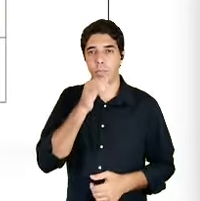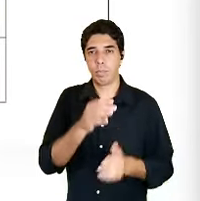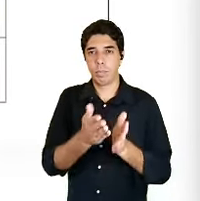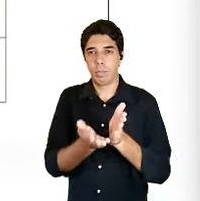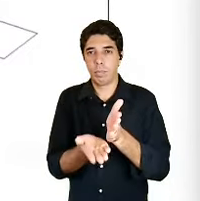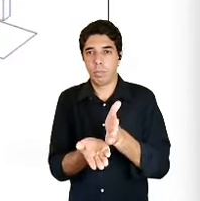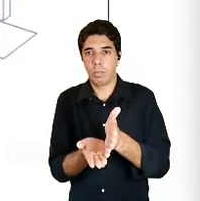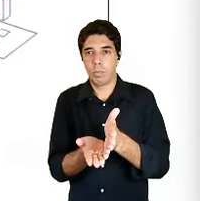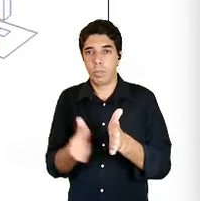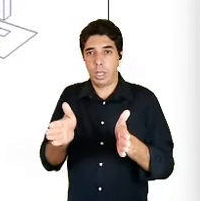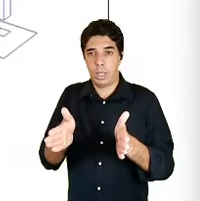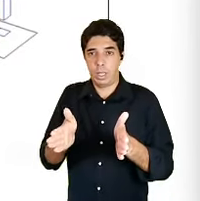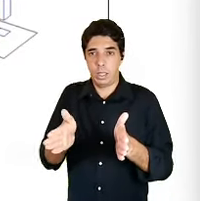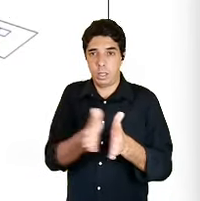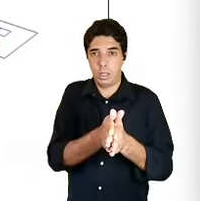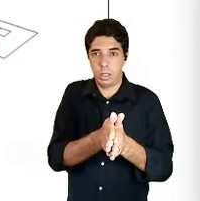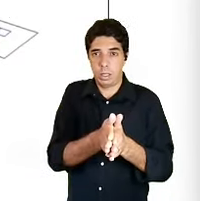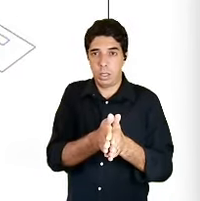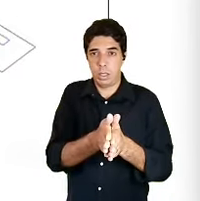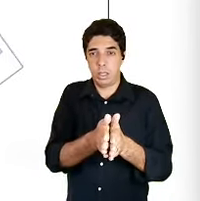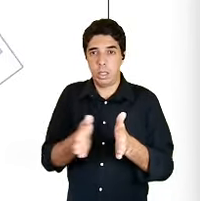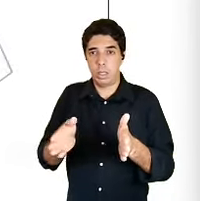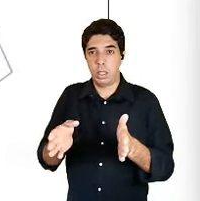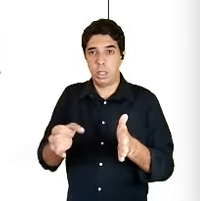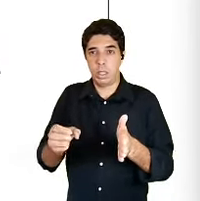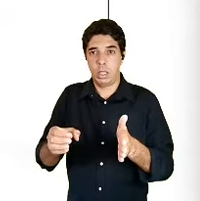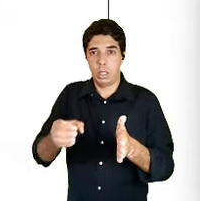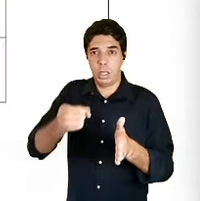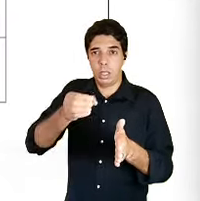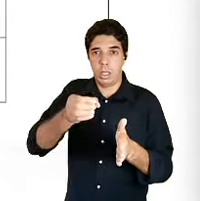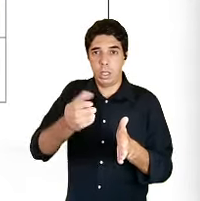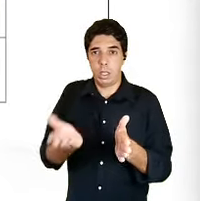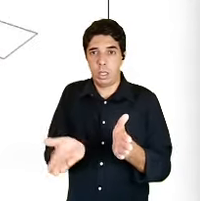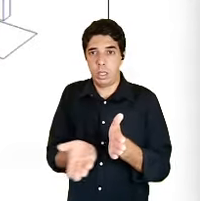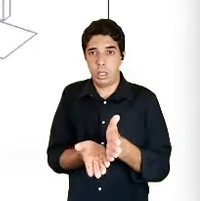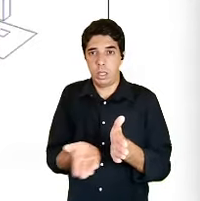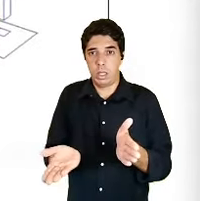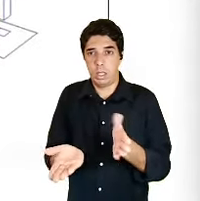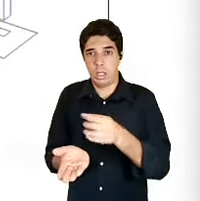segunda projeção ortogonal para cada um desses objetos.